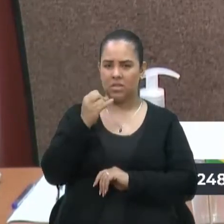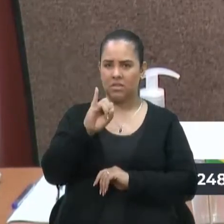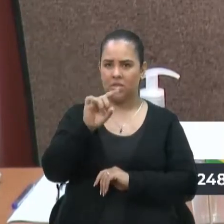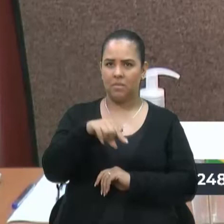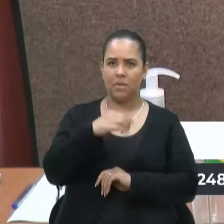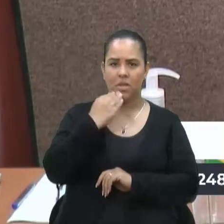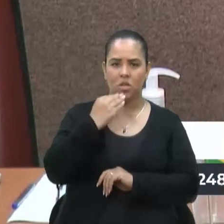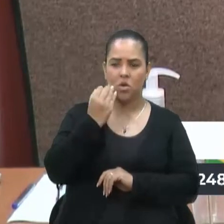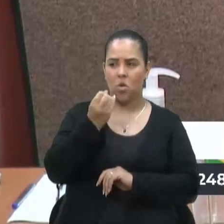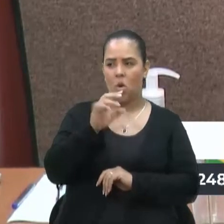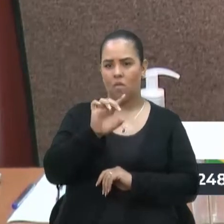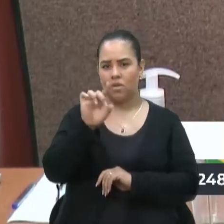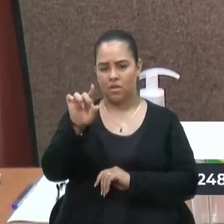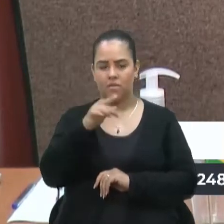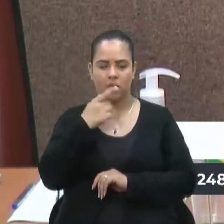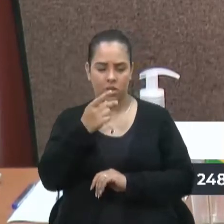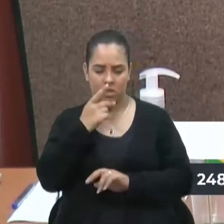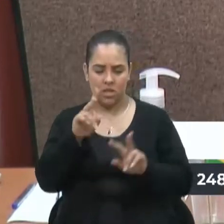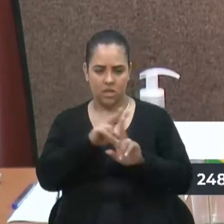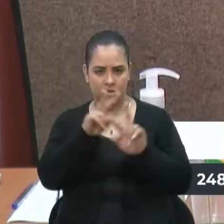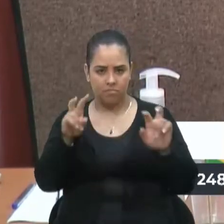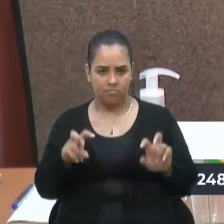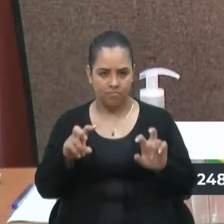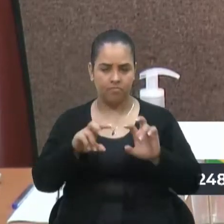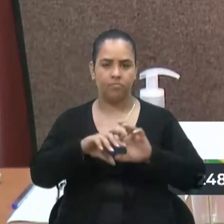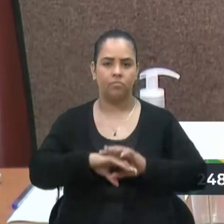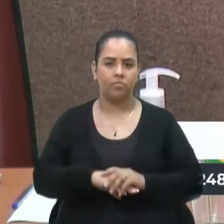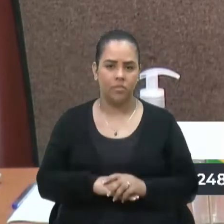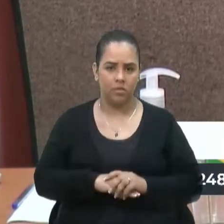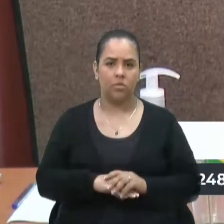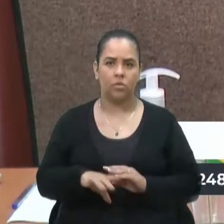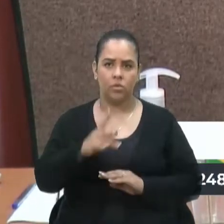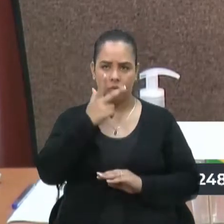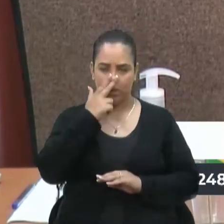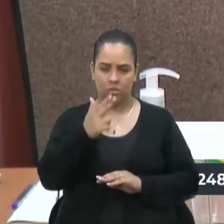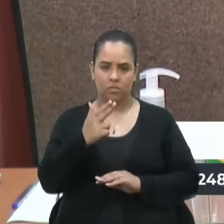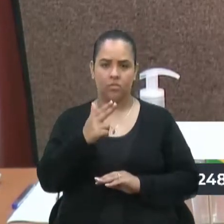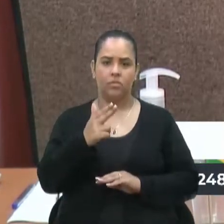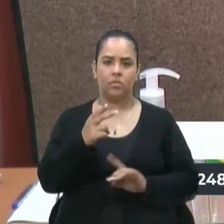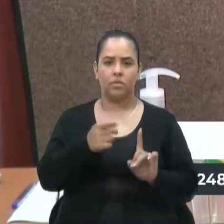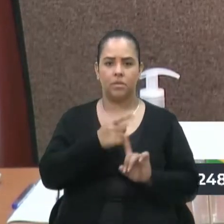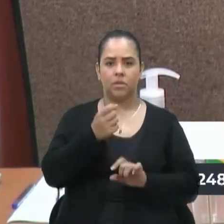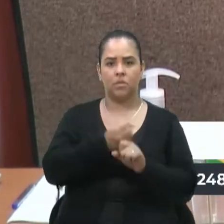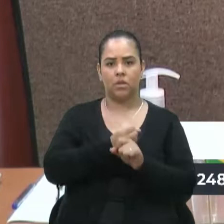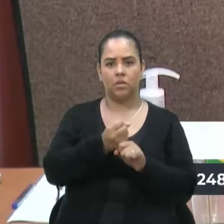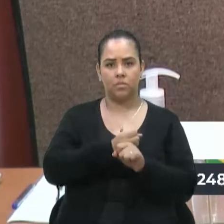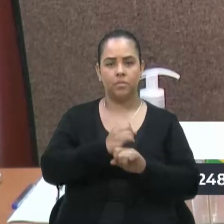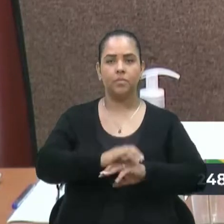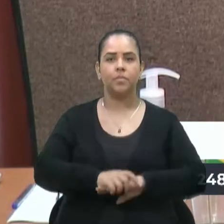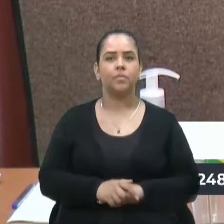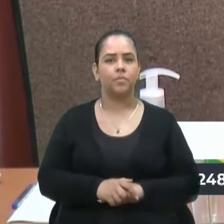se foi a senhora que levantou esse mesmo tema, né, no nosso primeiro ano de legislação.